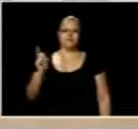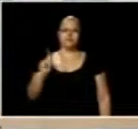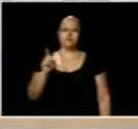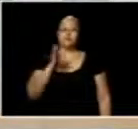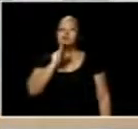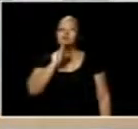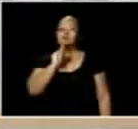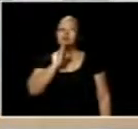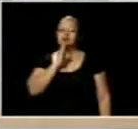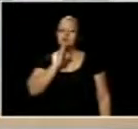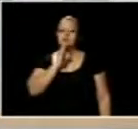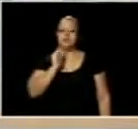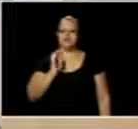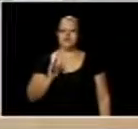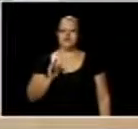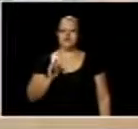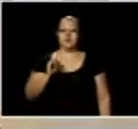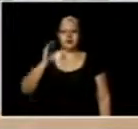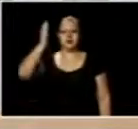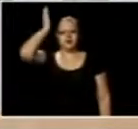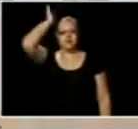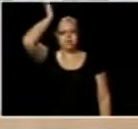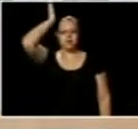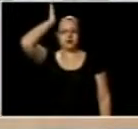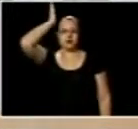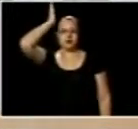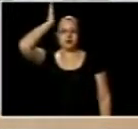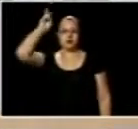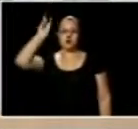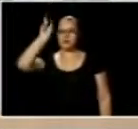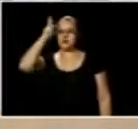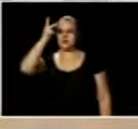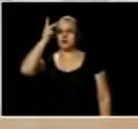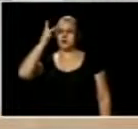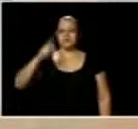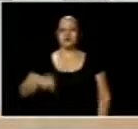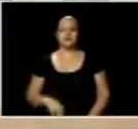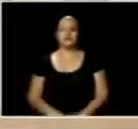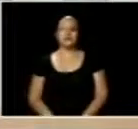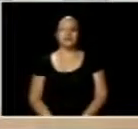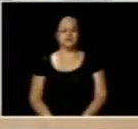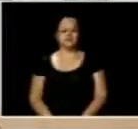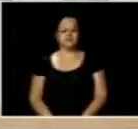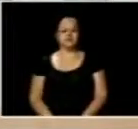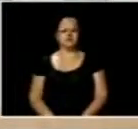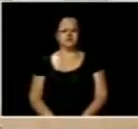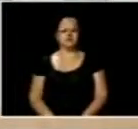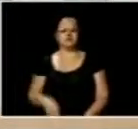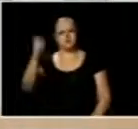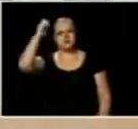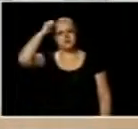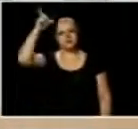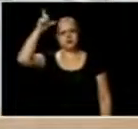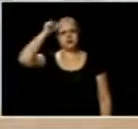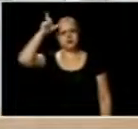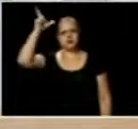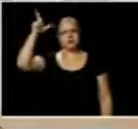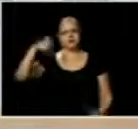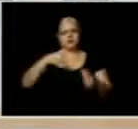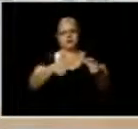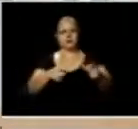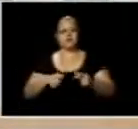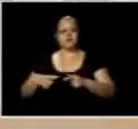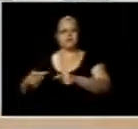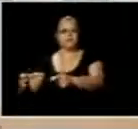tradições, que valoriza o artesanato, que valoriza a cultura local, por falta,